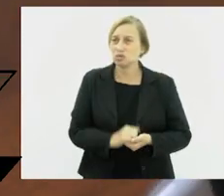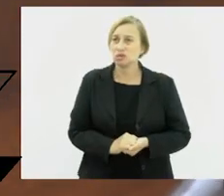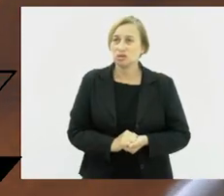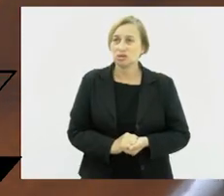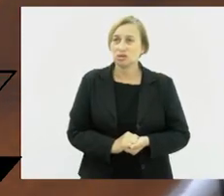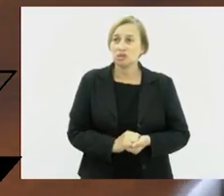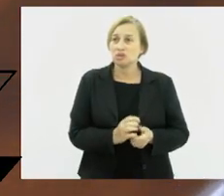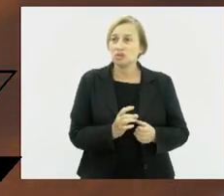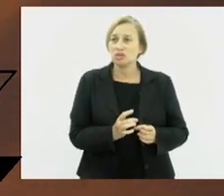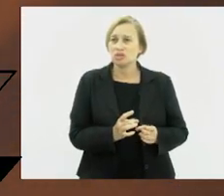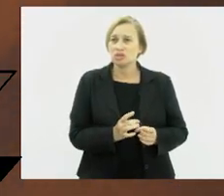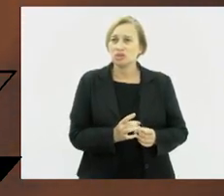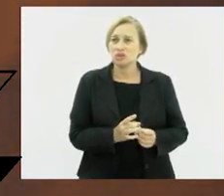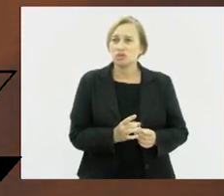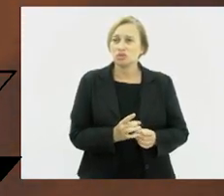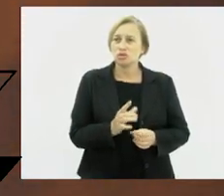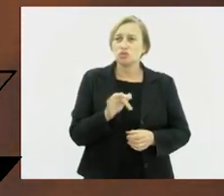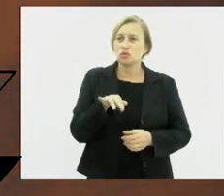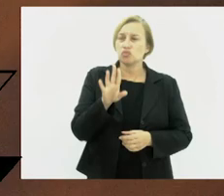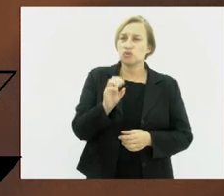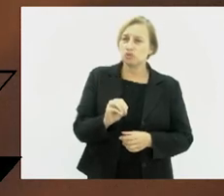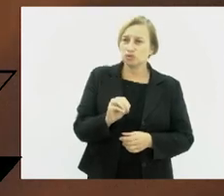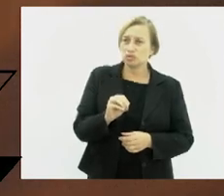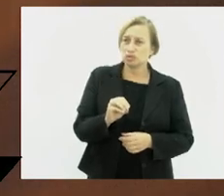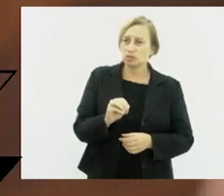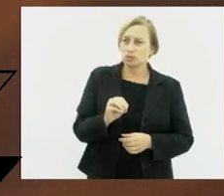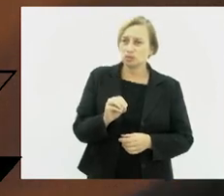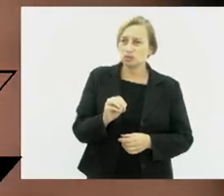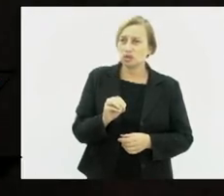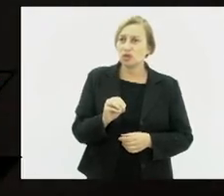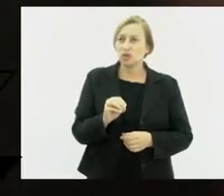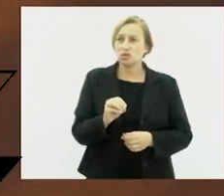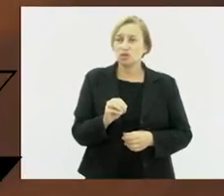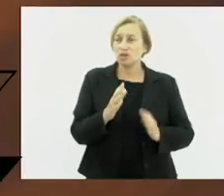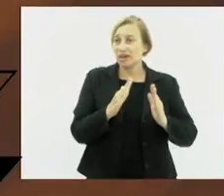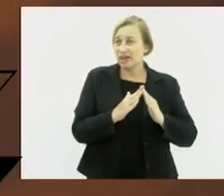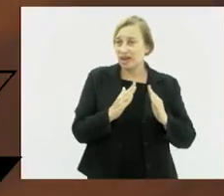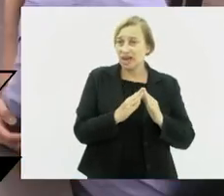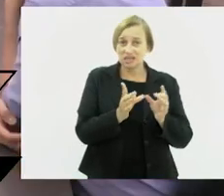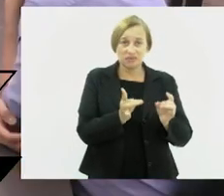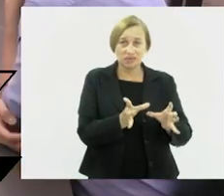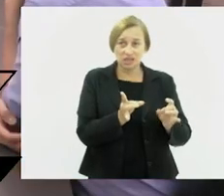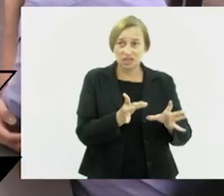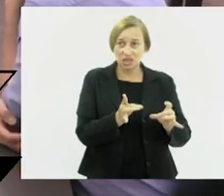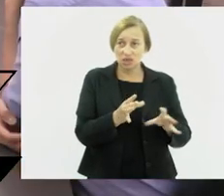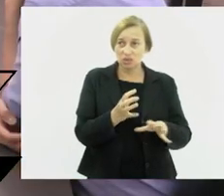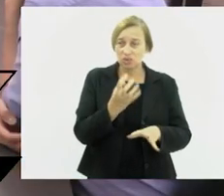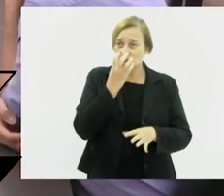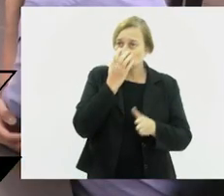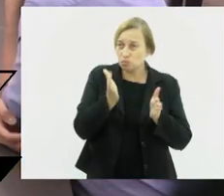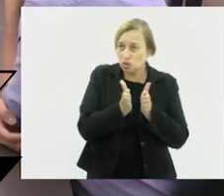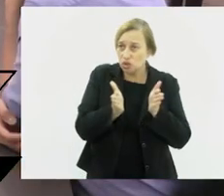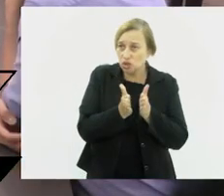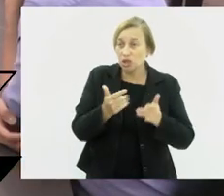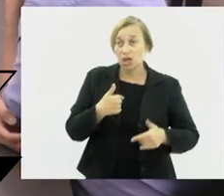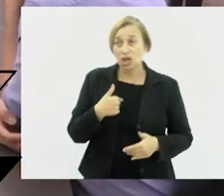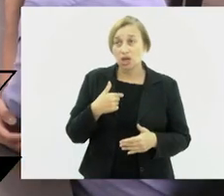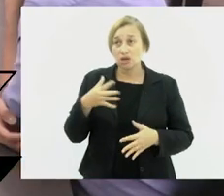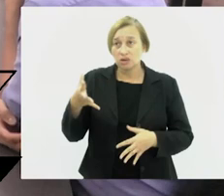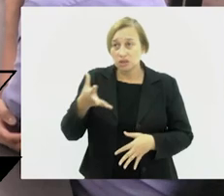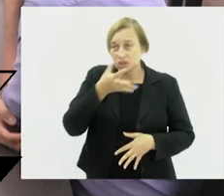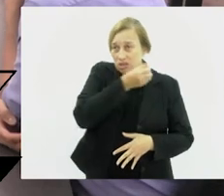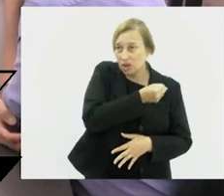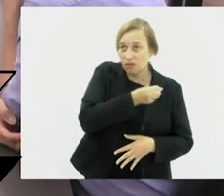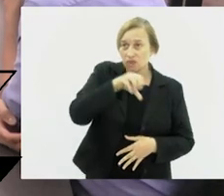Venda de fundo de quintal de filhotes. Vamos lá. Eu resgato pitbull há mais ou menos